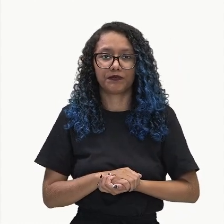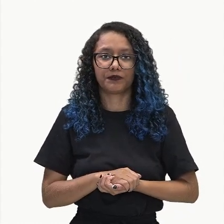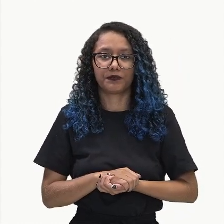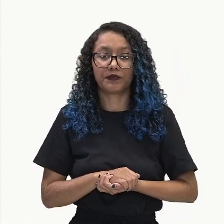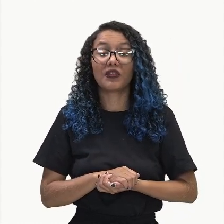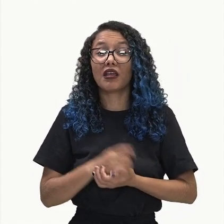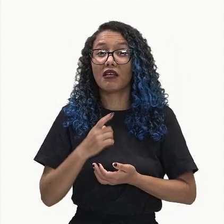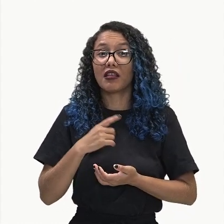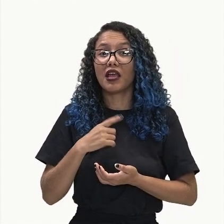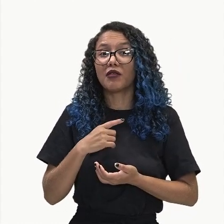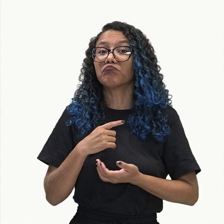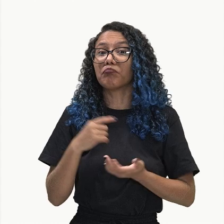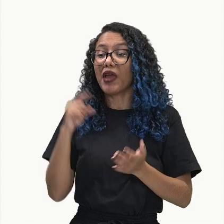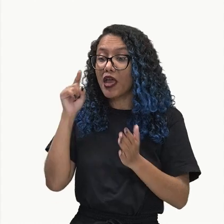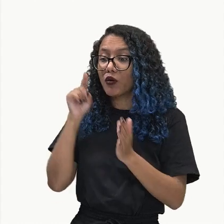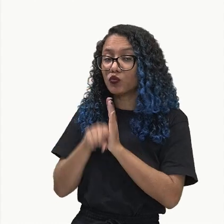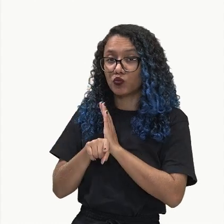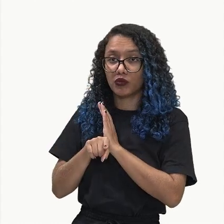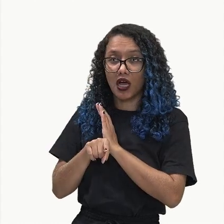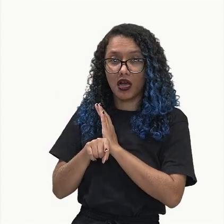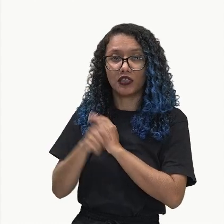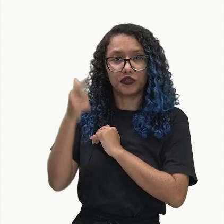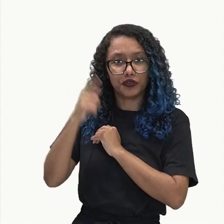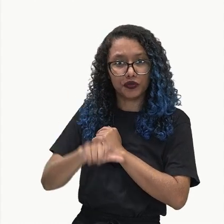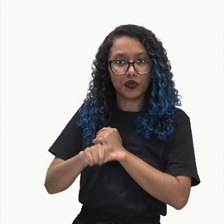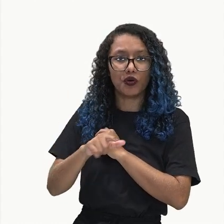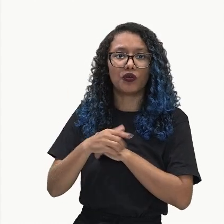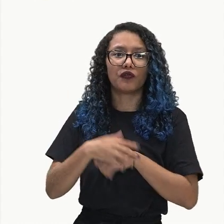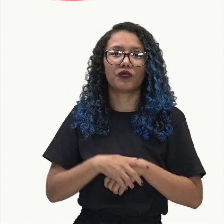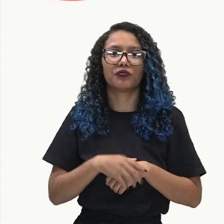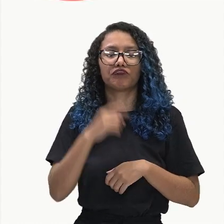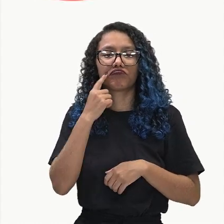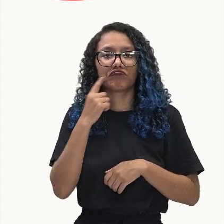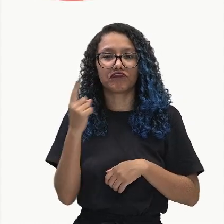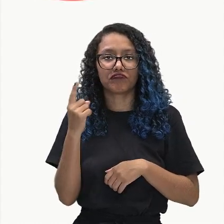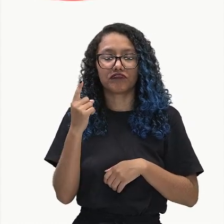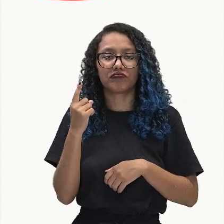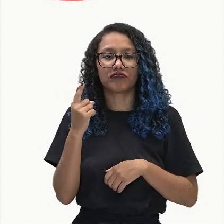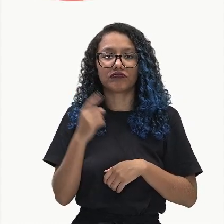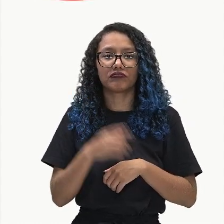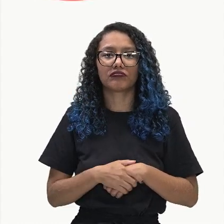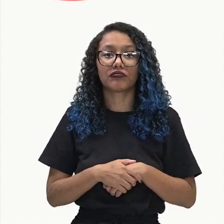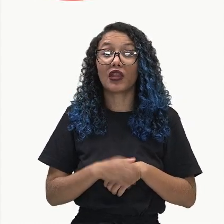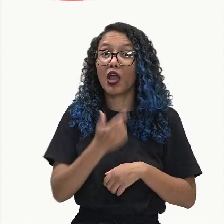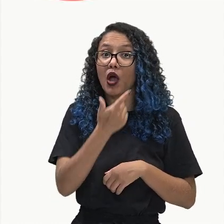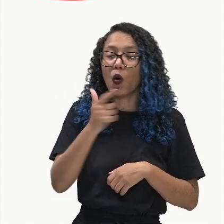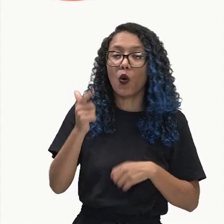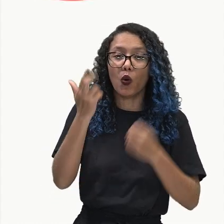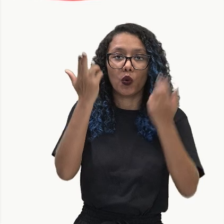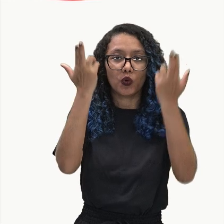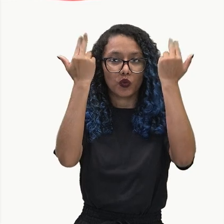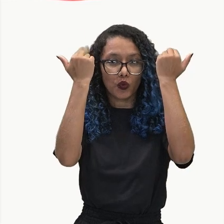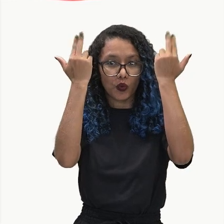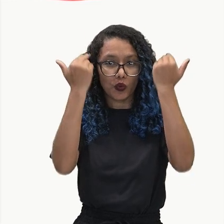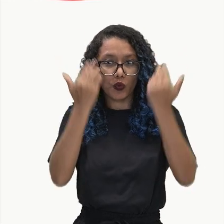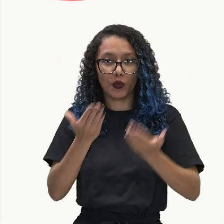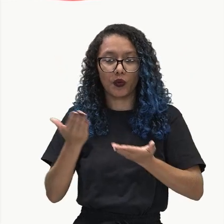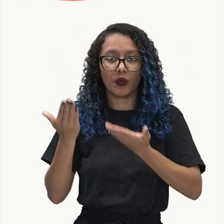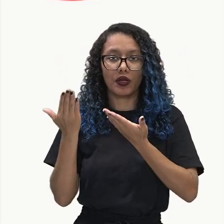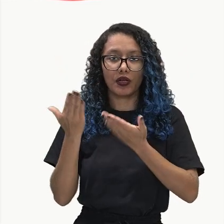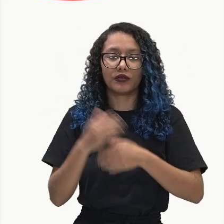faz outra pergunta aqui, né? Ó, quem é este? Aí aqui nós temos outro coelho que agora já não carrega lá